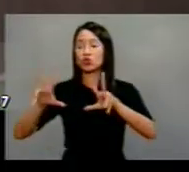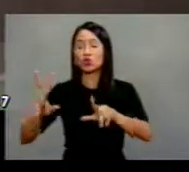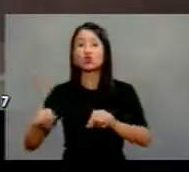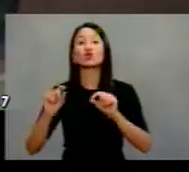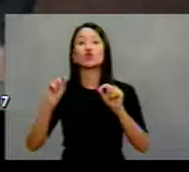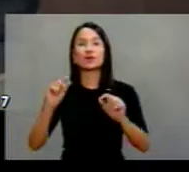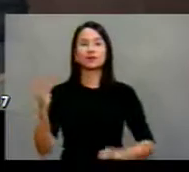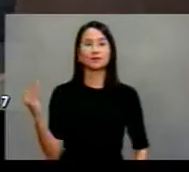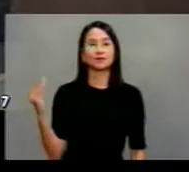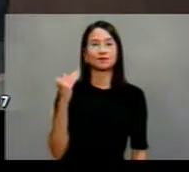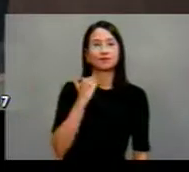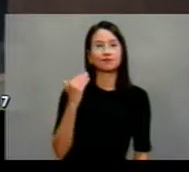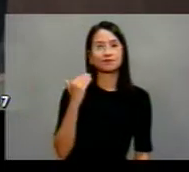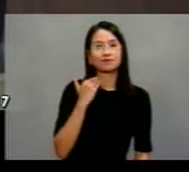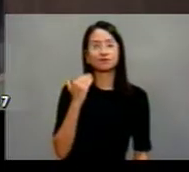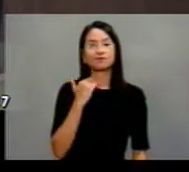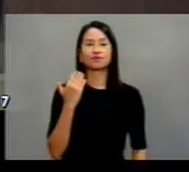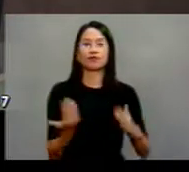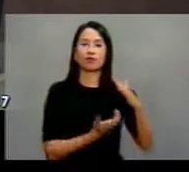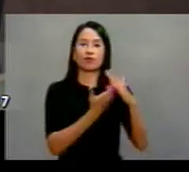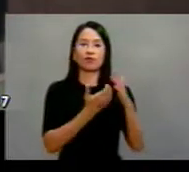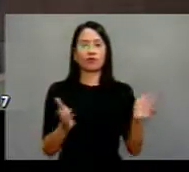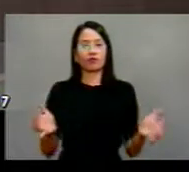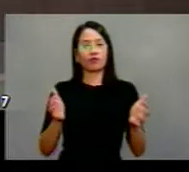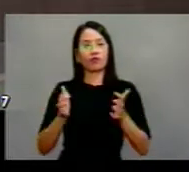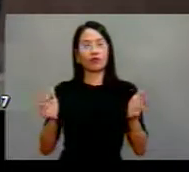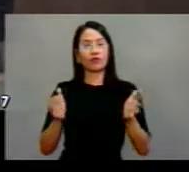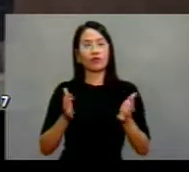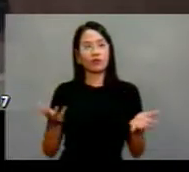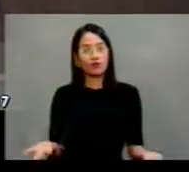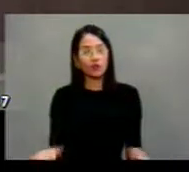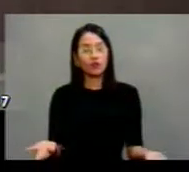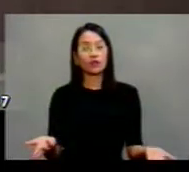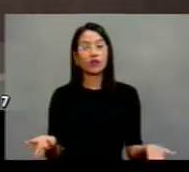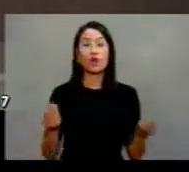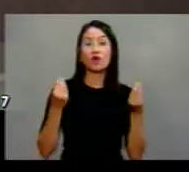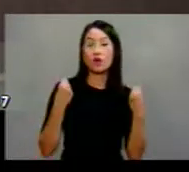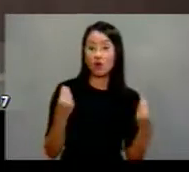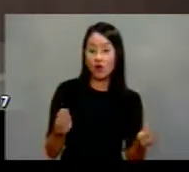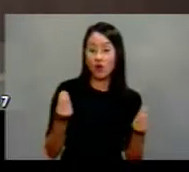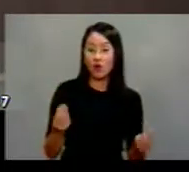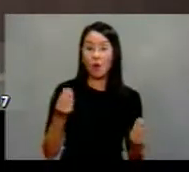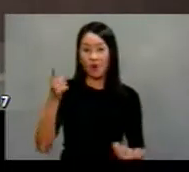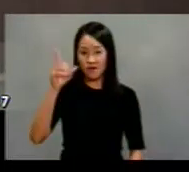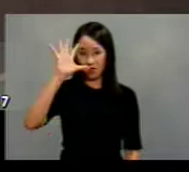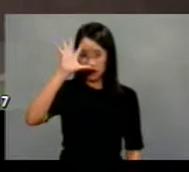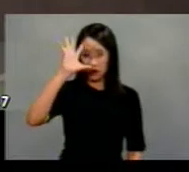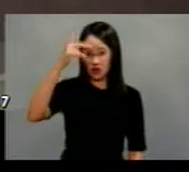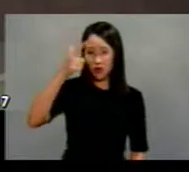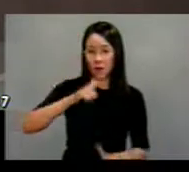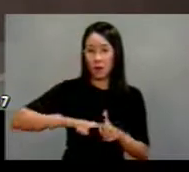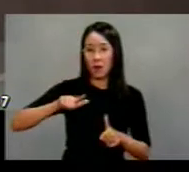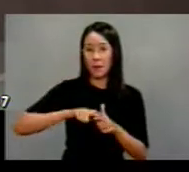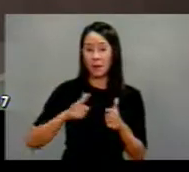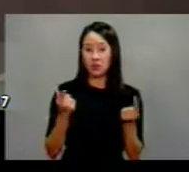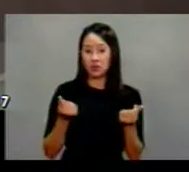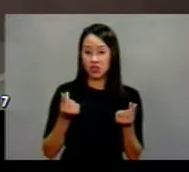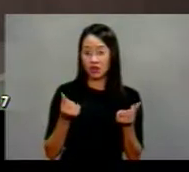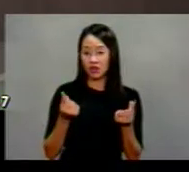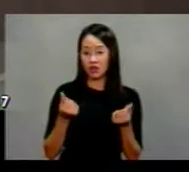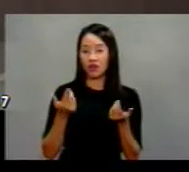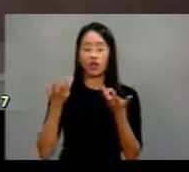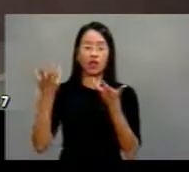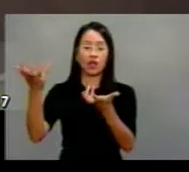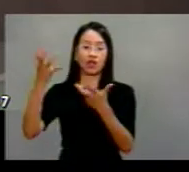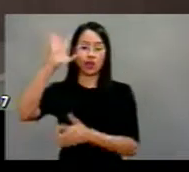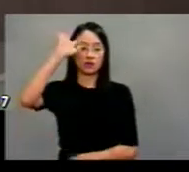por isso que tem 14 milhões de desempregados no país. E como é que o capital quer resolver a sua crise? Ele quer resolver a sua crise,